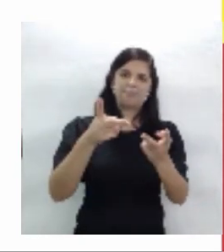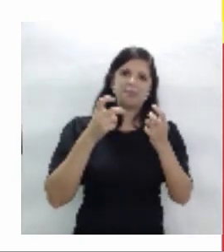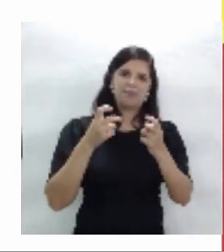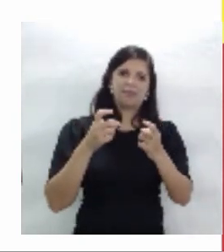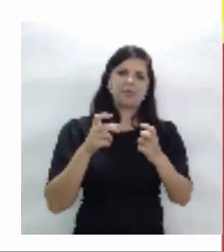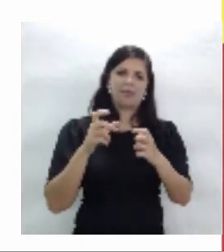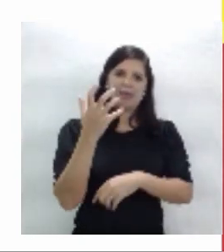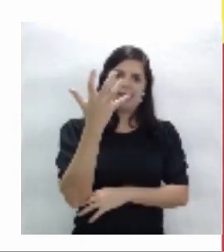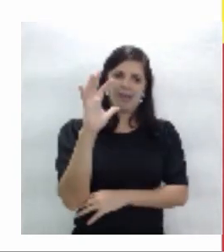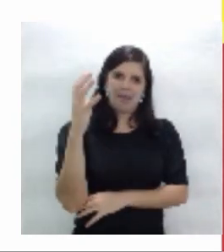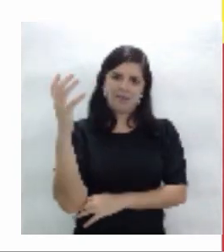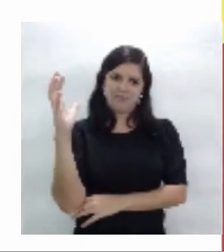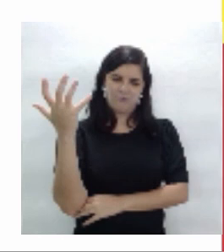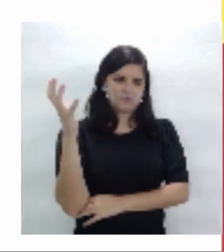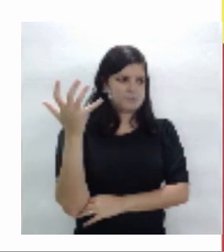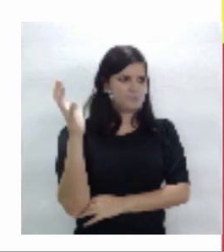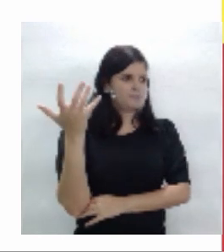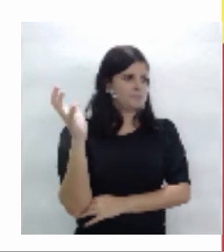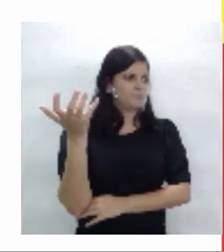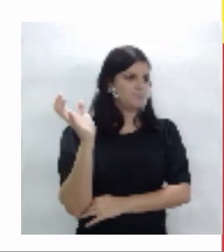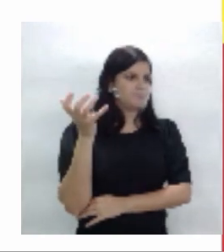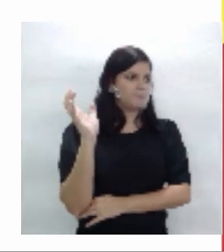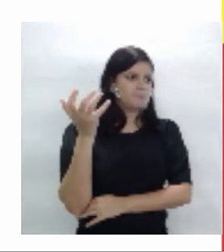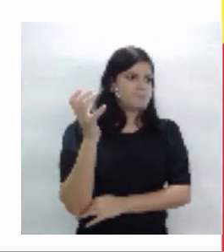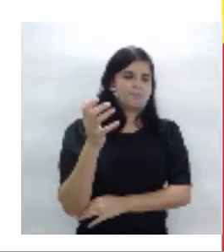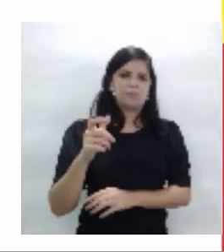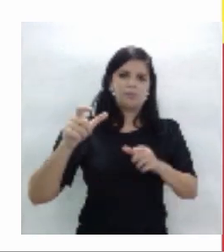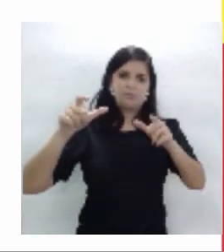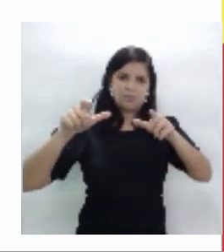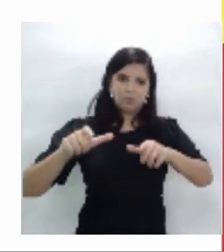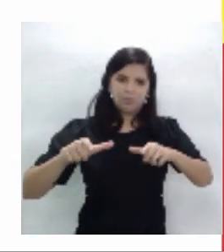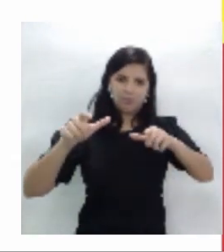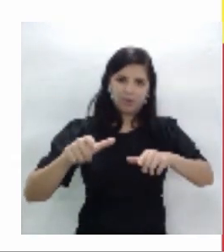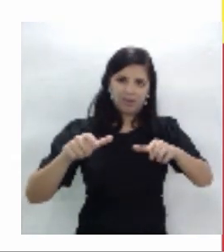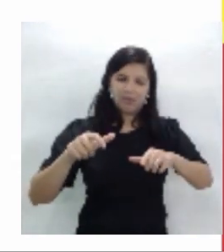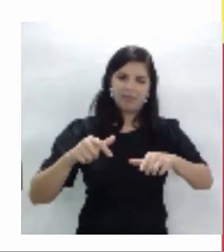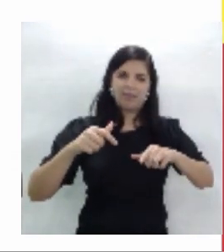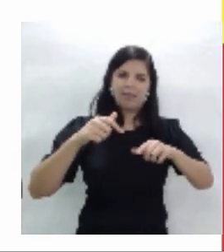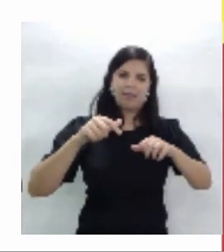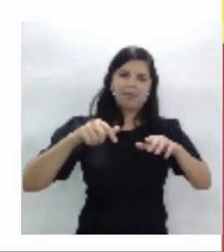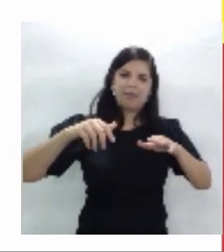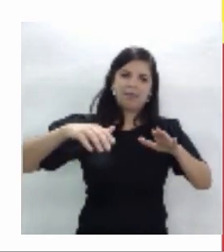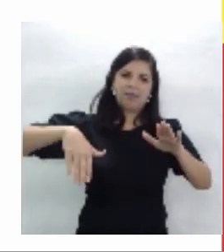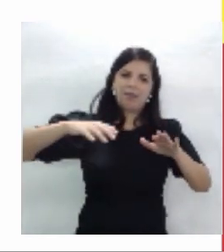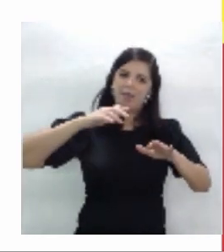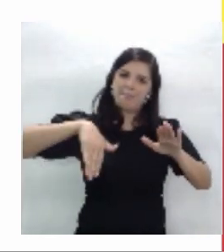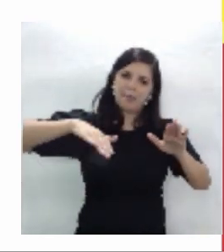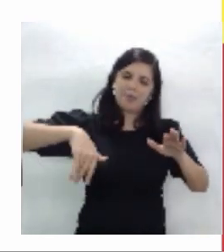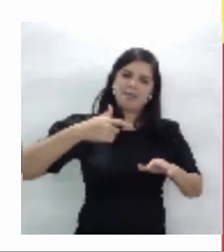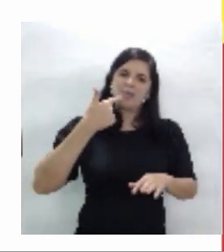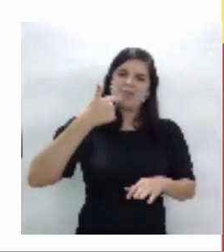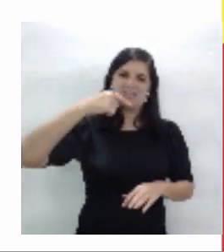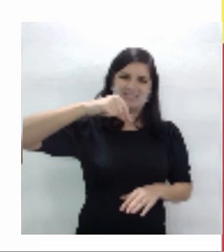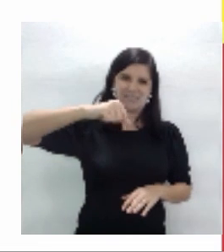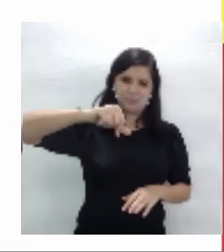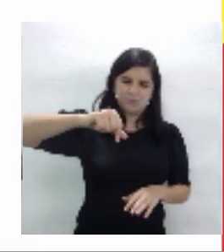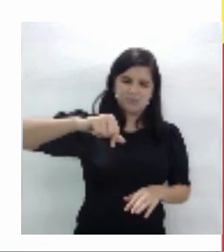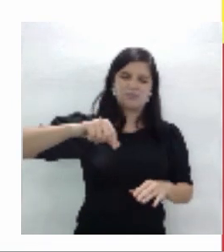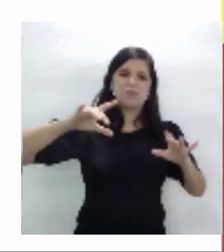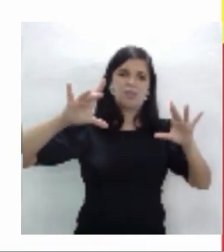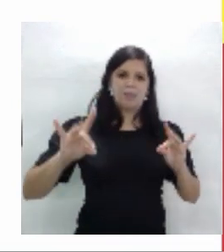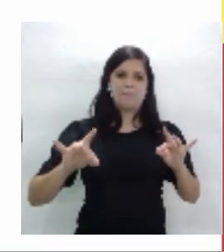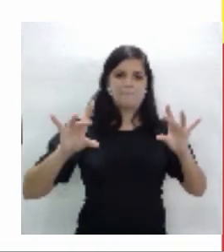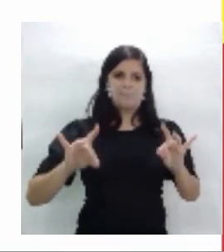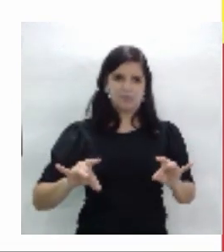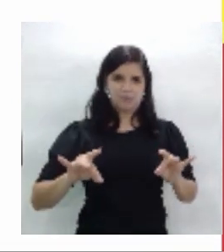consegue observar essas árvores que crescem aí em ambientes aí mais salgados, próximos ao mar, são ambientes de